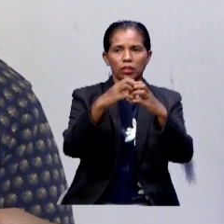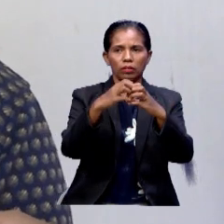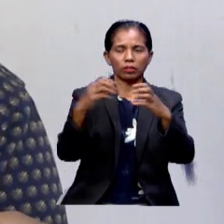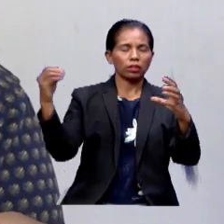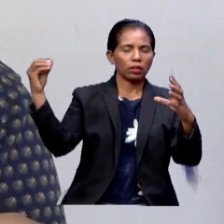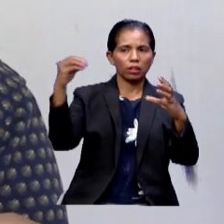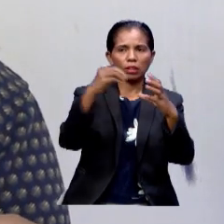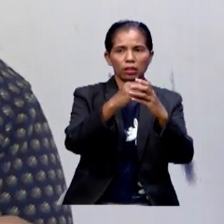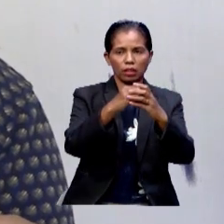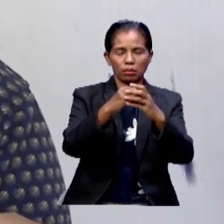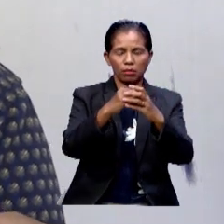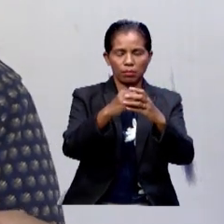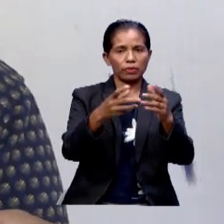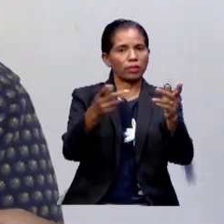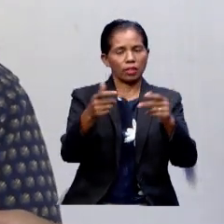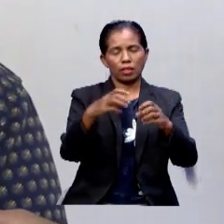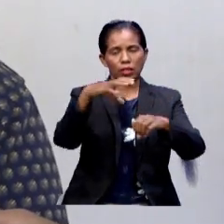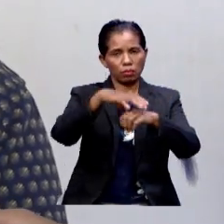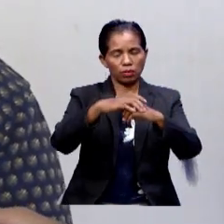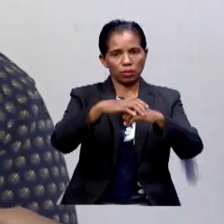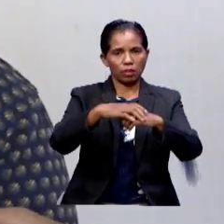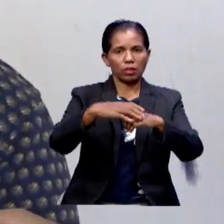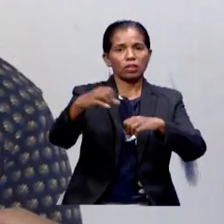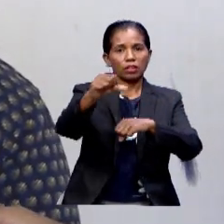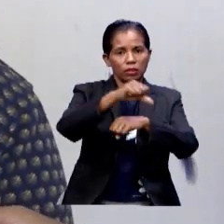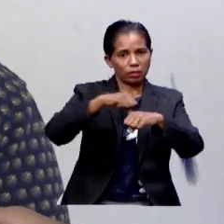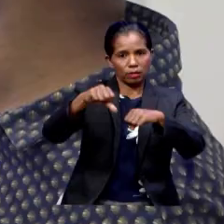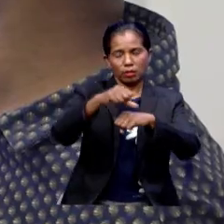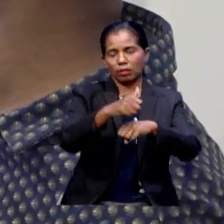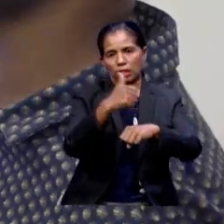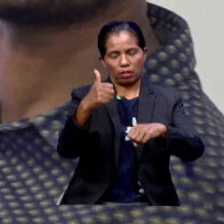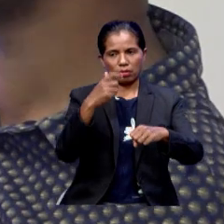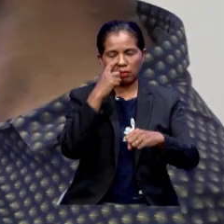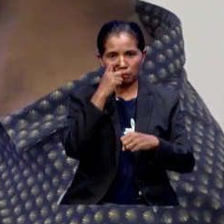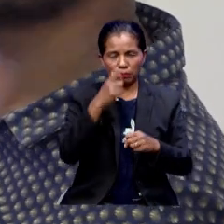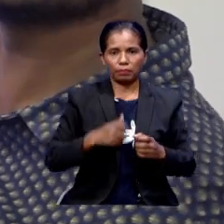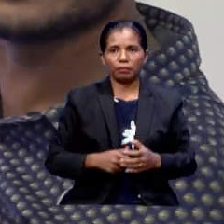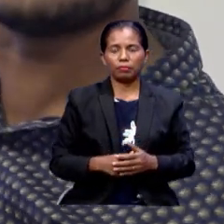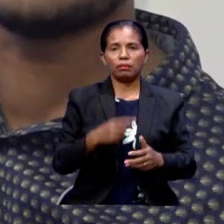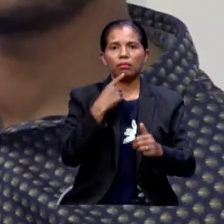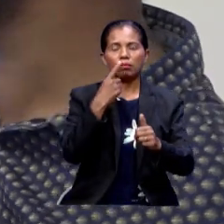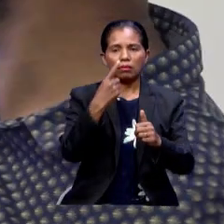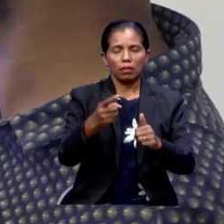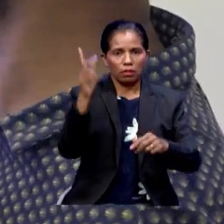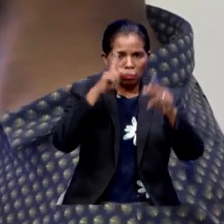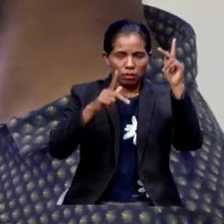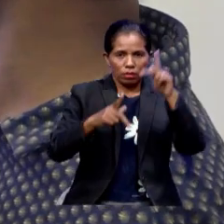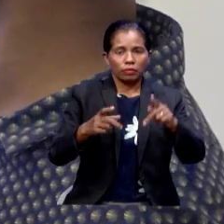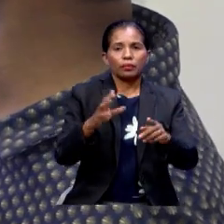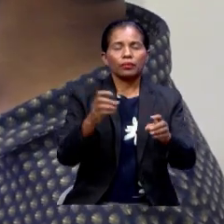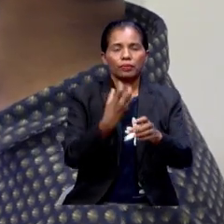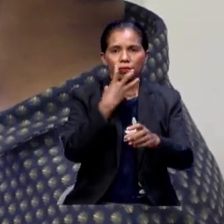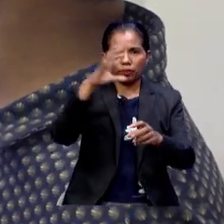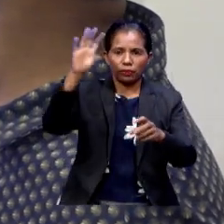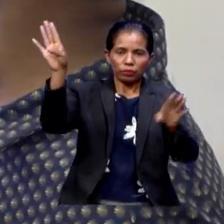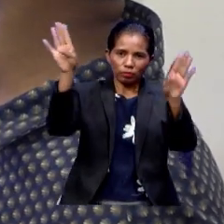tama ba venda angkasa selok nune hamosu ka akontese eclipse. Osório Anuno explica causa husi lorong mate ne